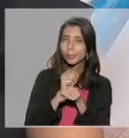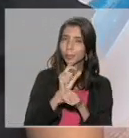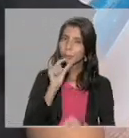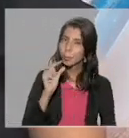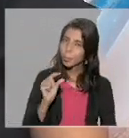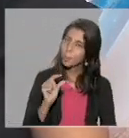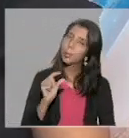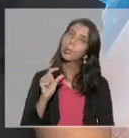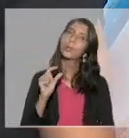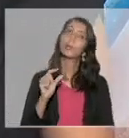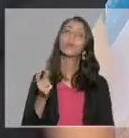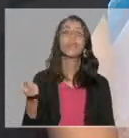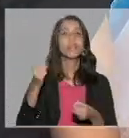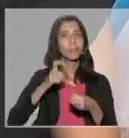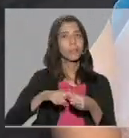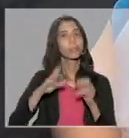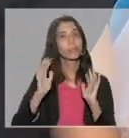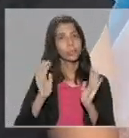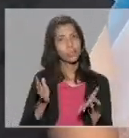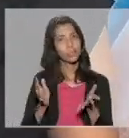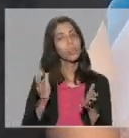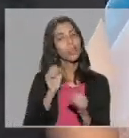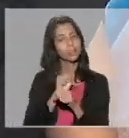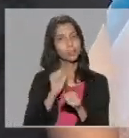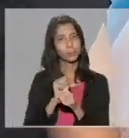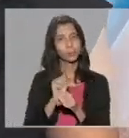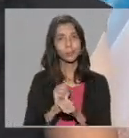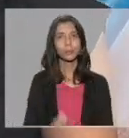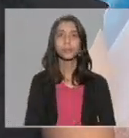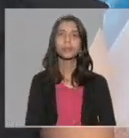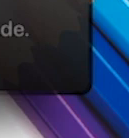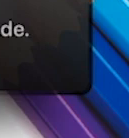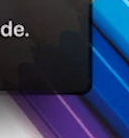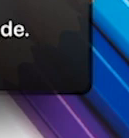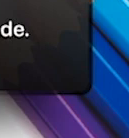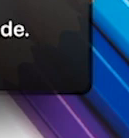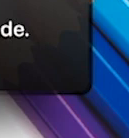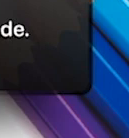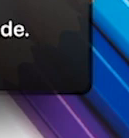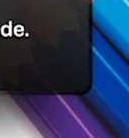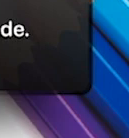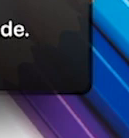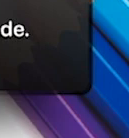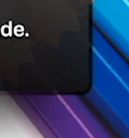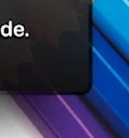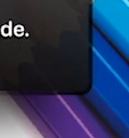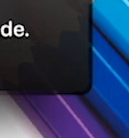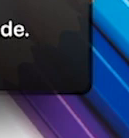Segura um pouquinho aí, a gente vai para um breve intervalo e volta já já. Não desgruda.